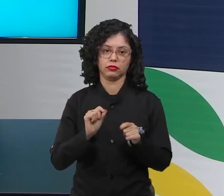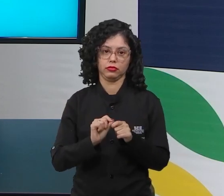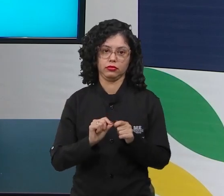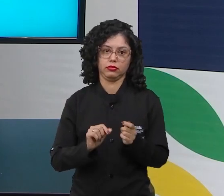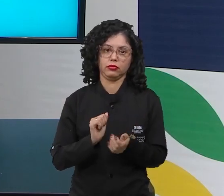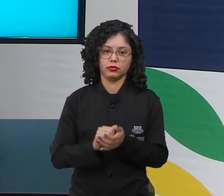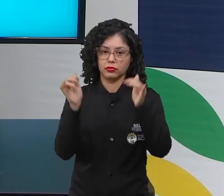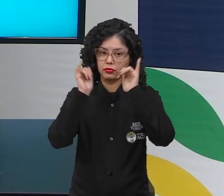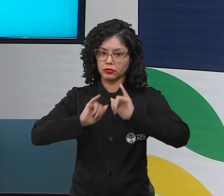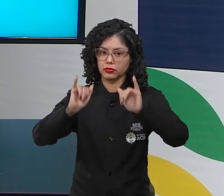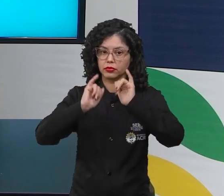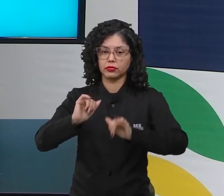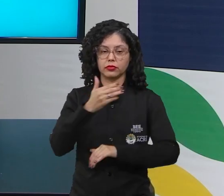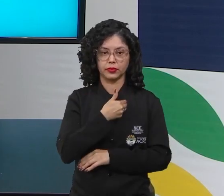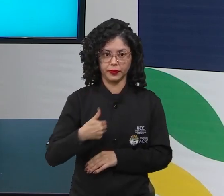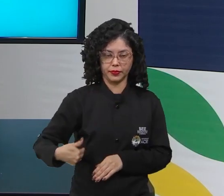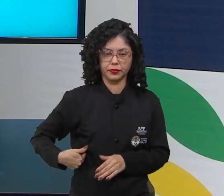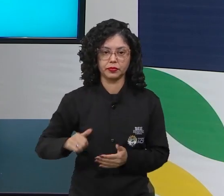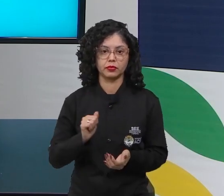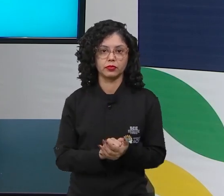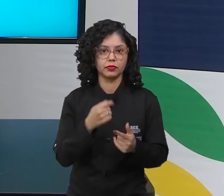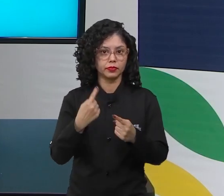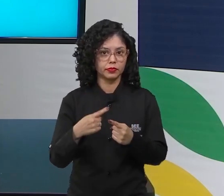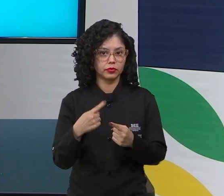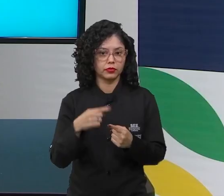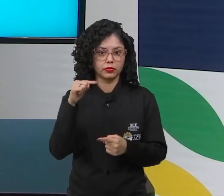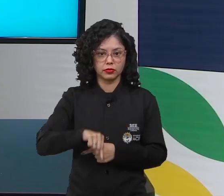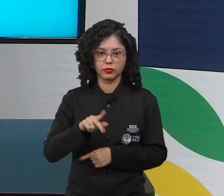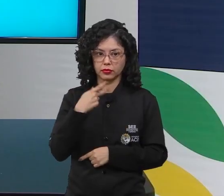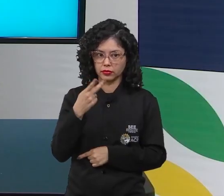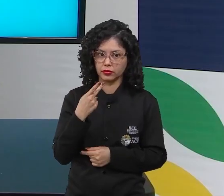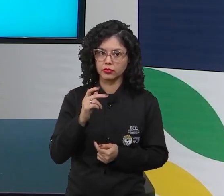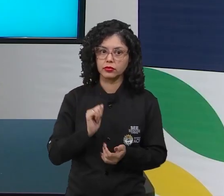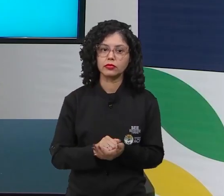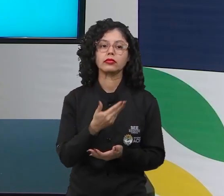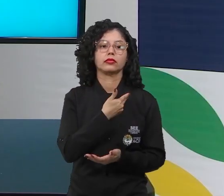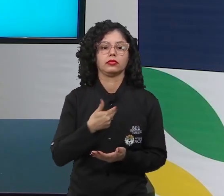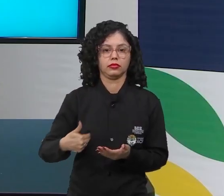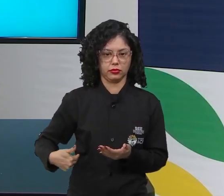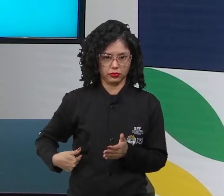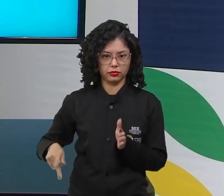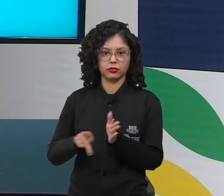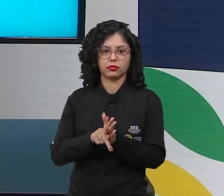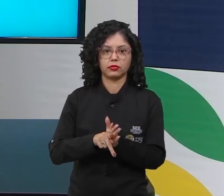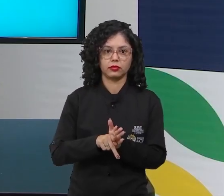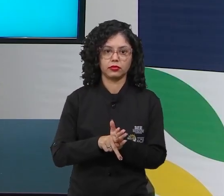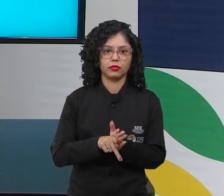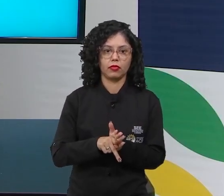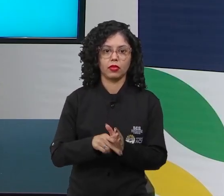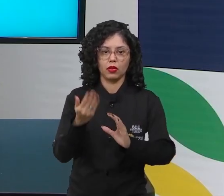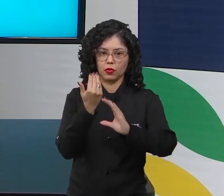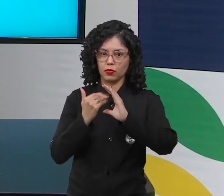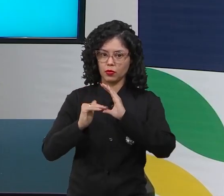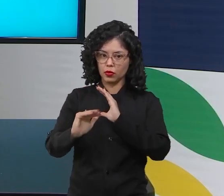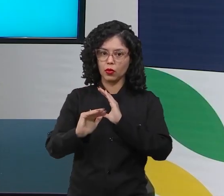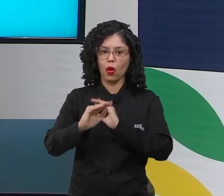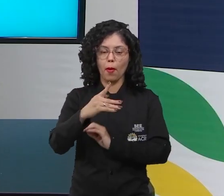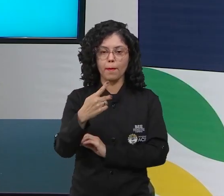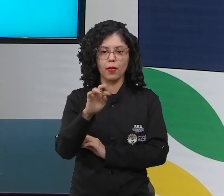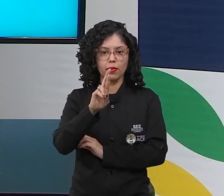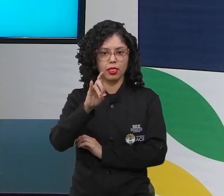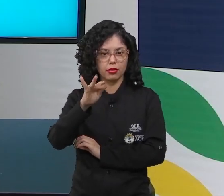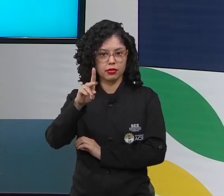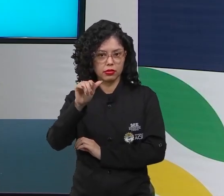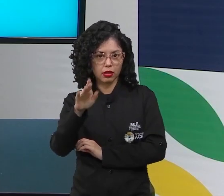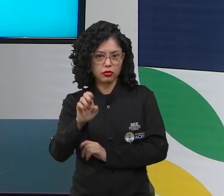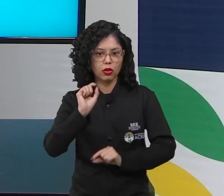um anúncio publicitário? Porque aqui nós estamos falando de publicidade. Quando nós falamos de campanha publicitária, pessoal,